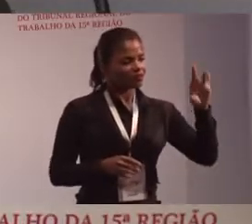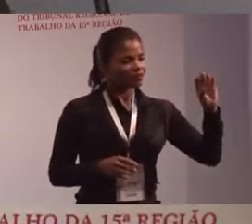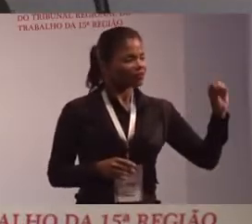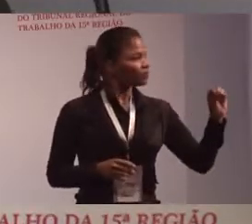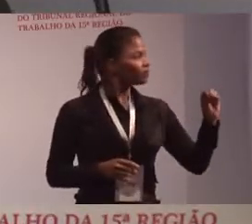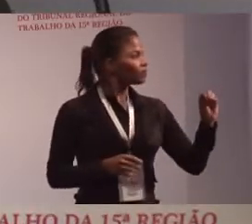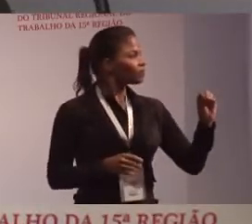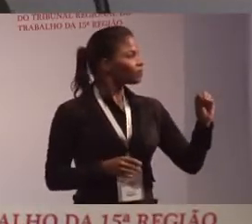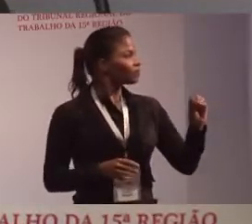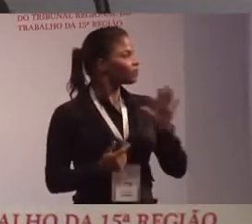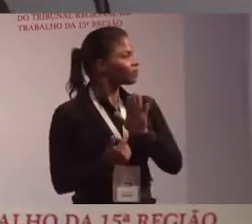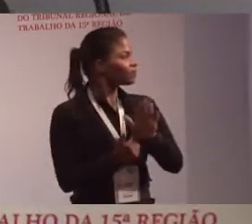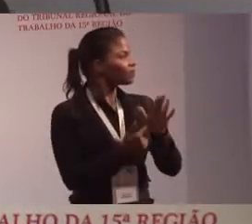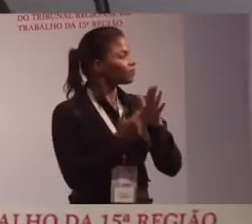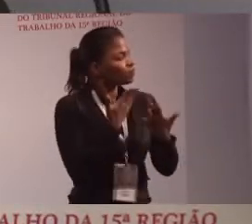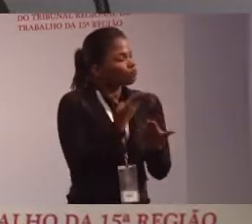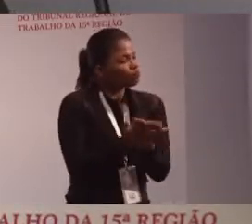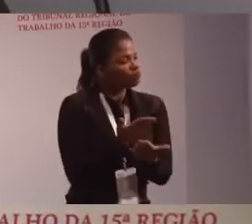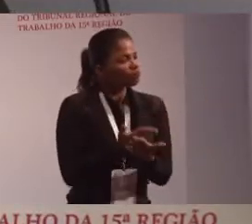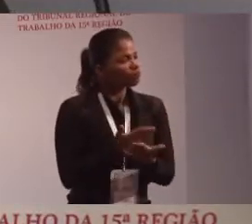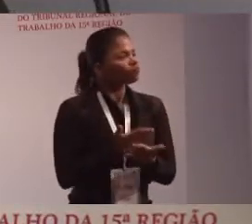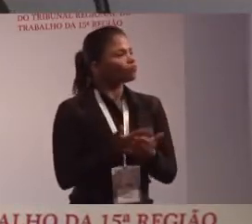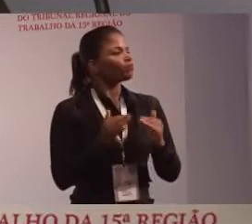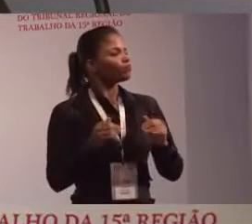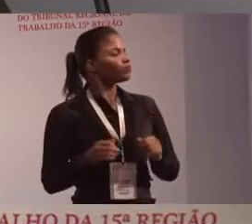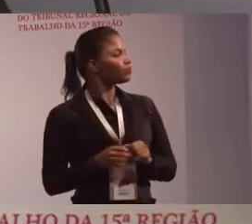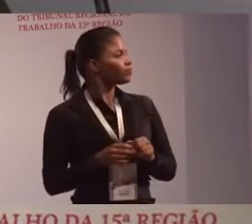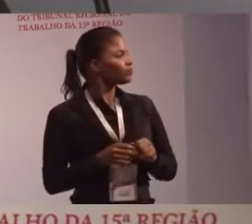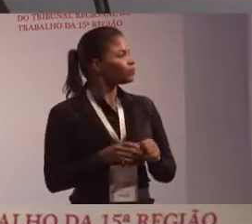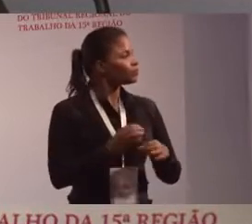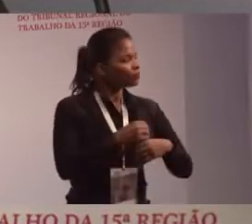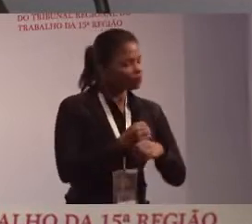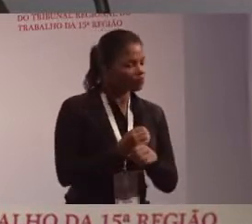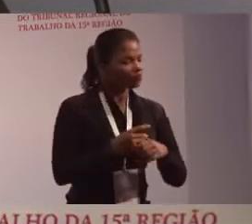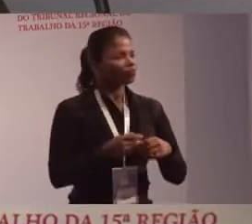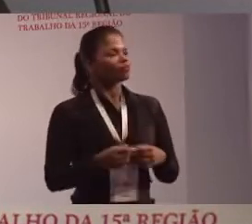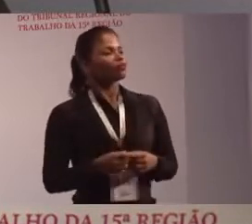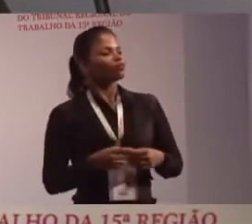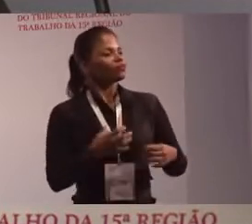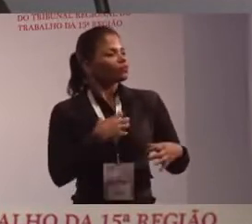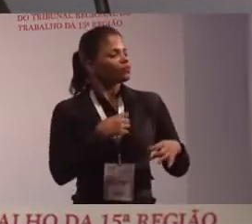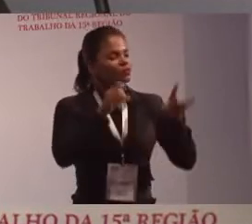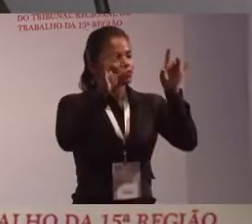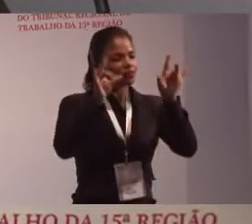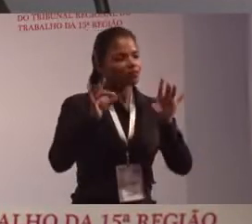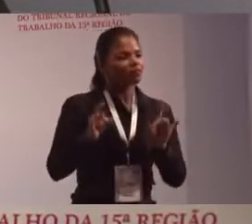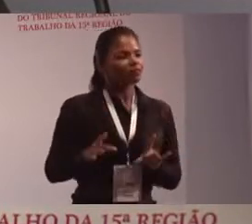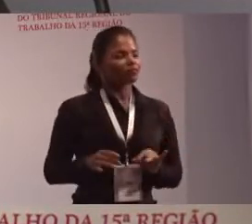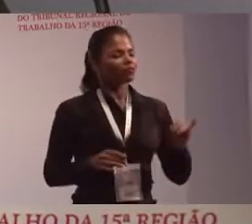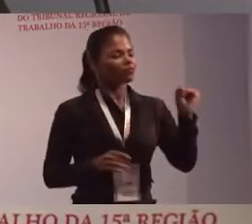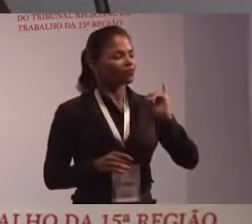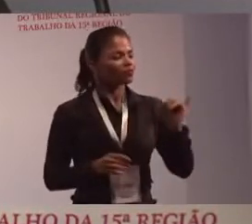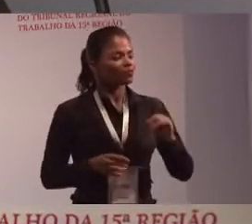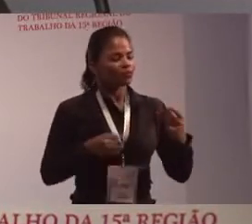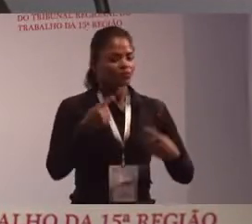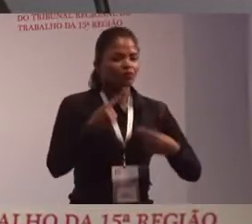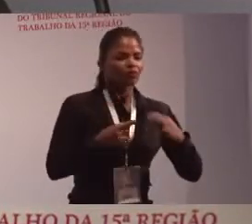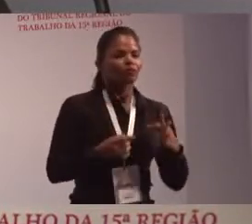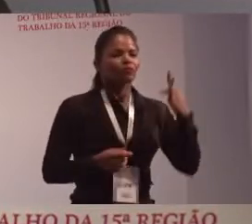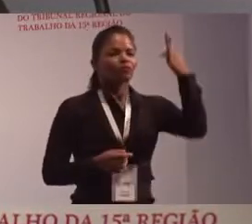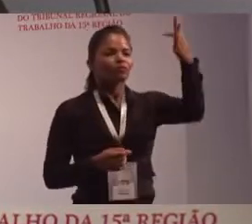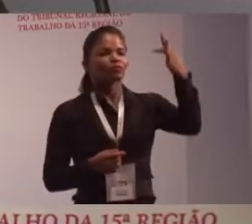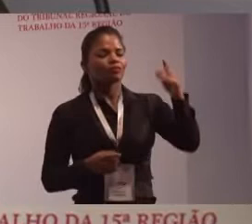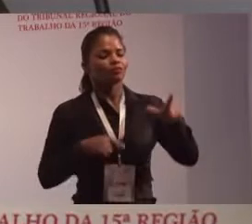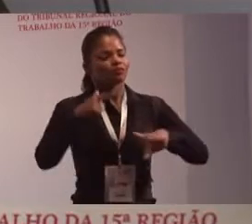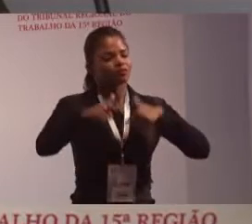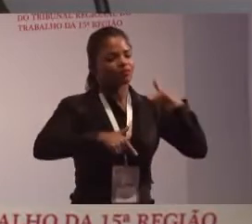tem dedicado estudos, já há pelo menos 2 anos, em comissões específicas internacionais para discutir o futuro do trabalho,